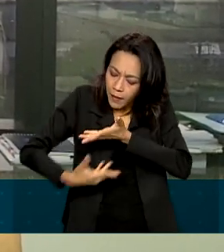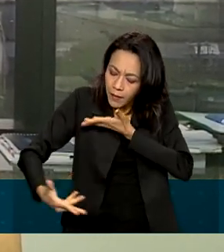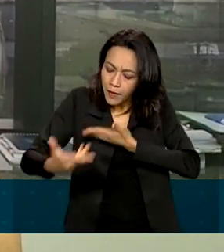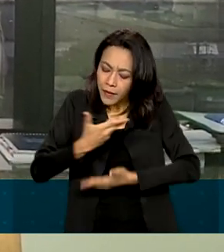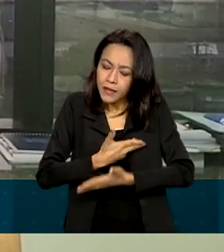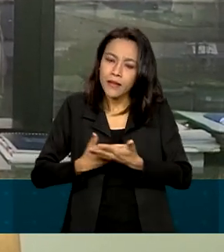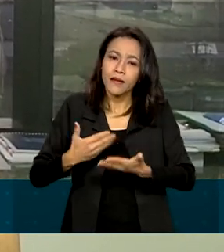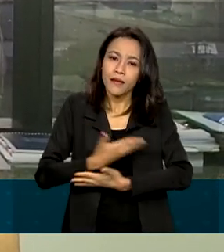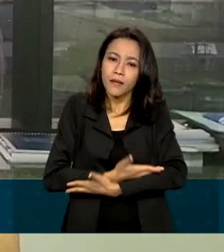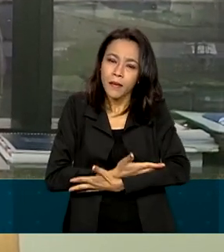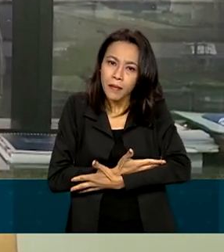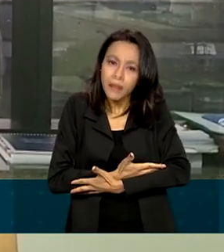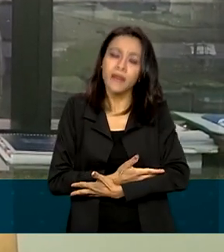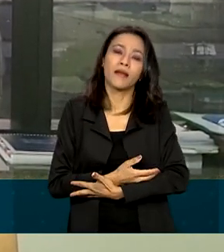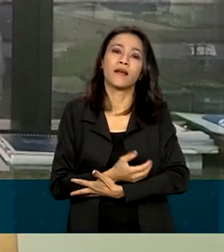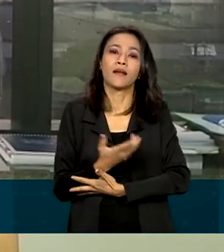prematuro